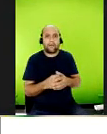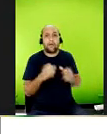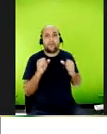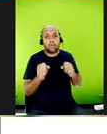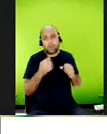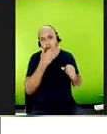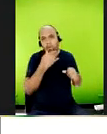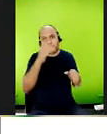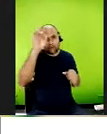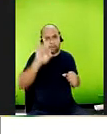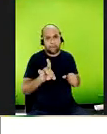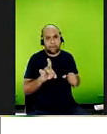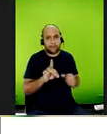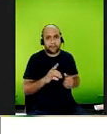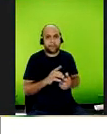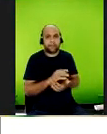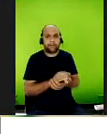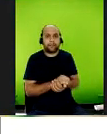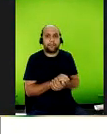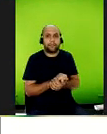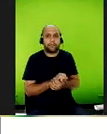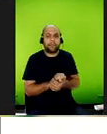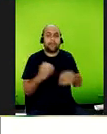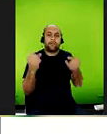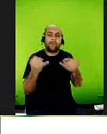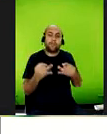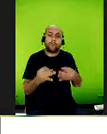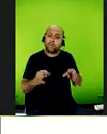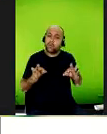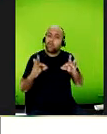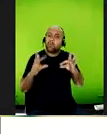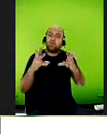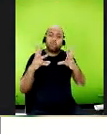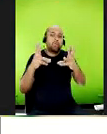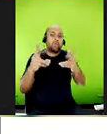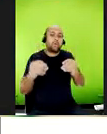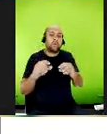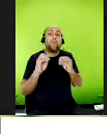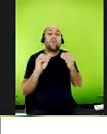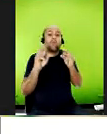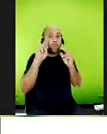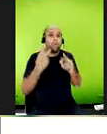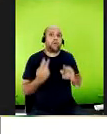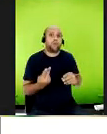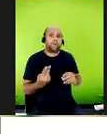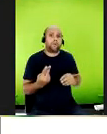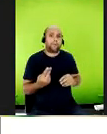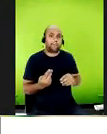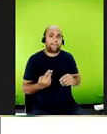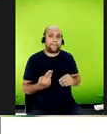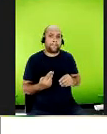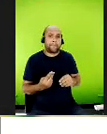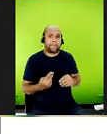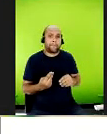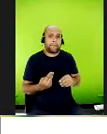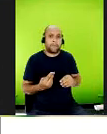então é quando eu falo disso tudo meu povo o que que é ser humano que que é diversidade aqui é isso separado